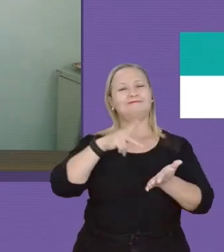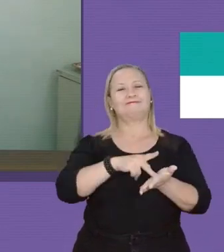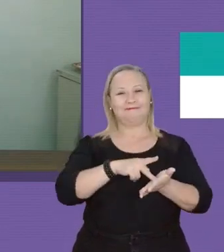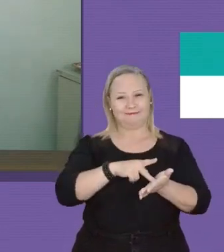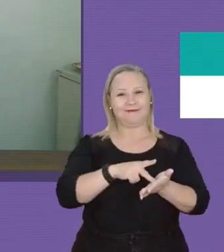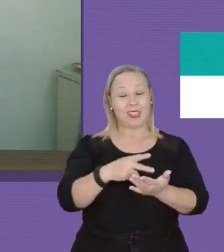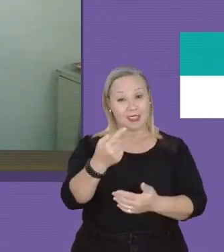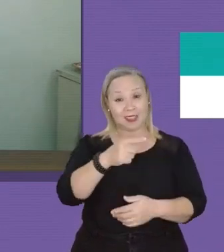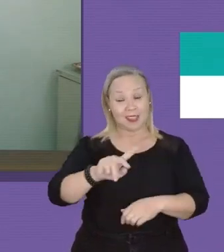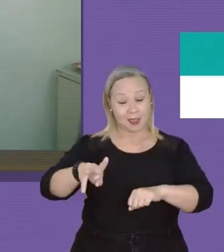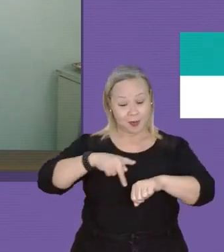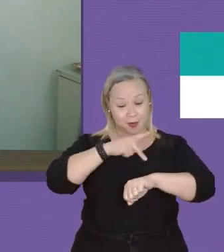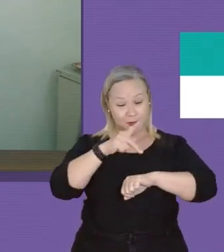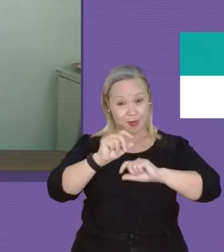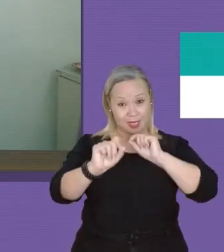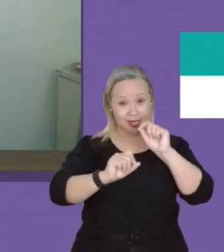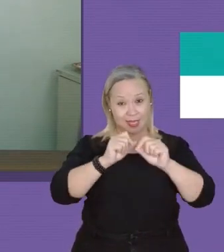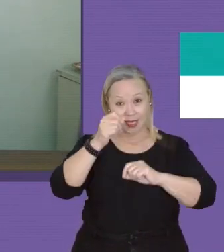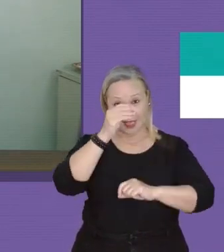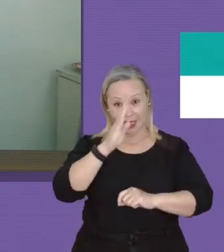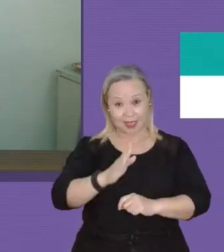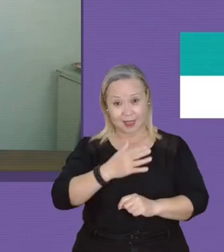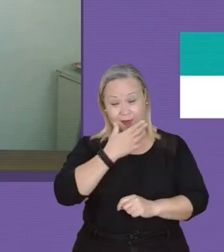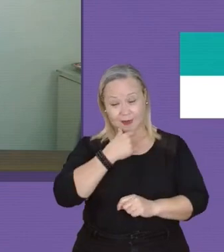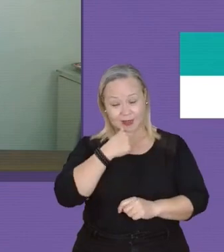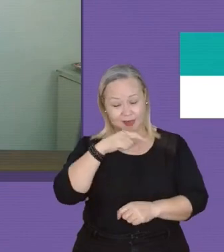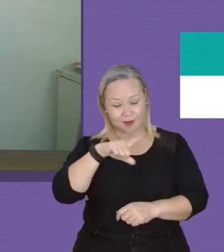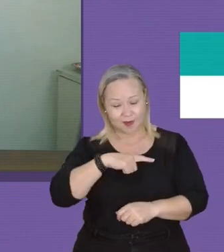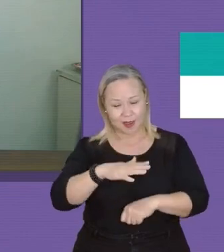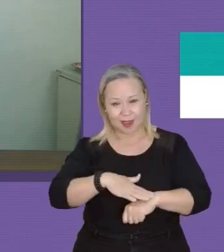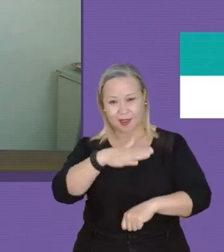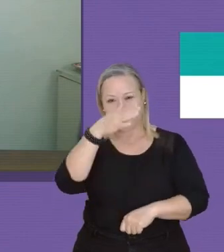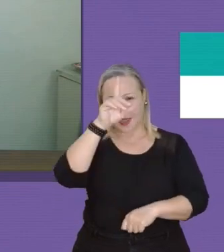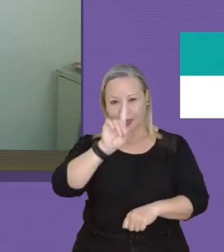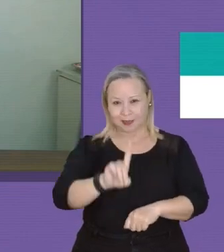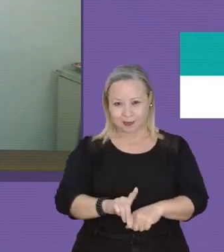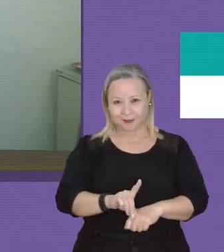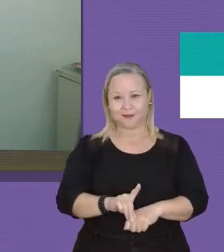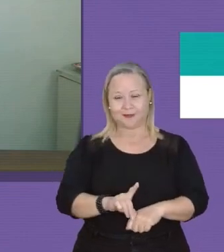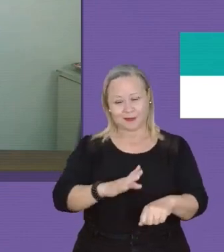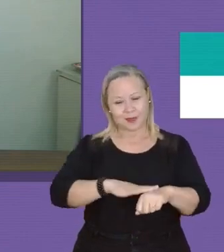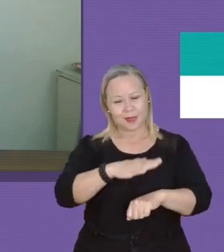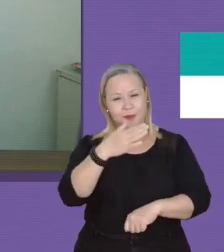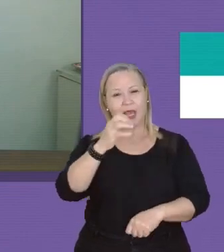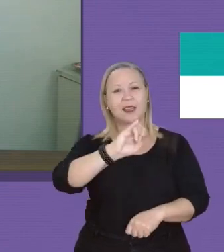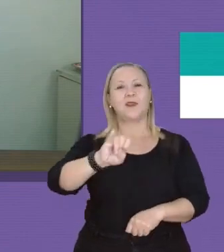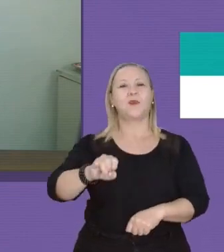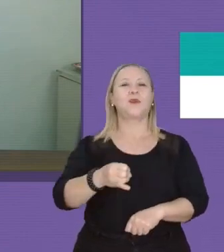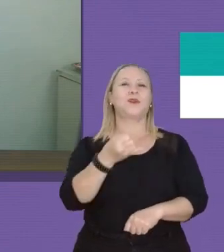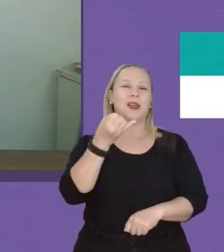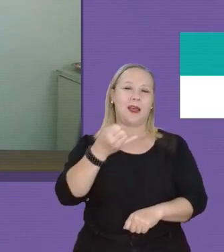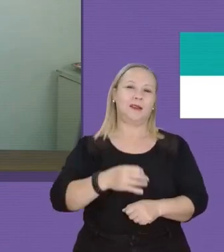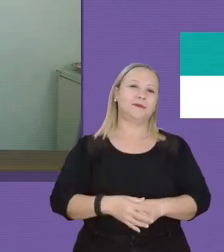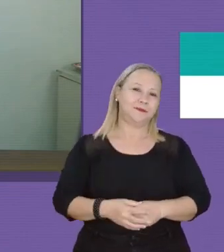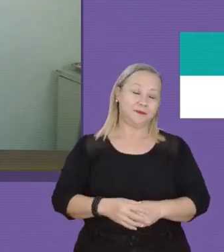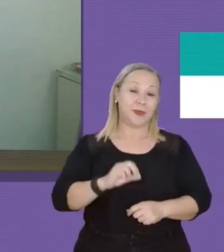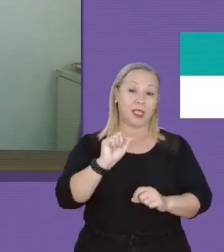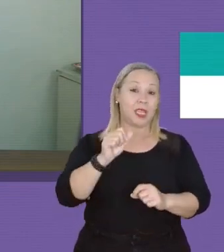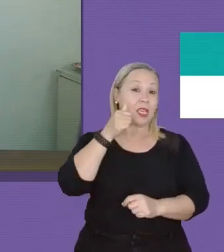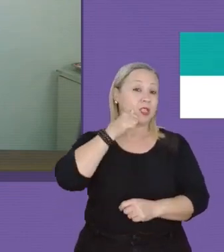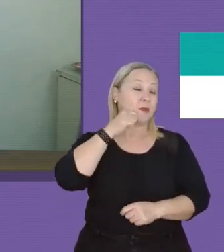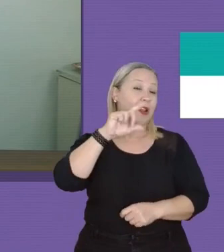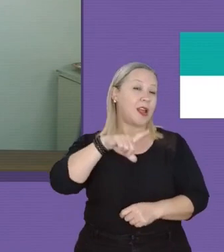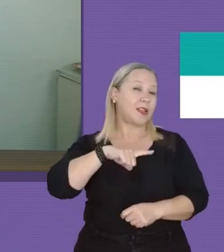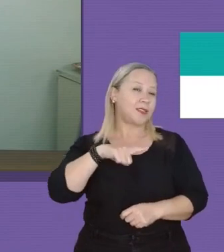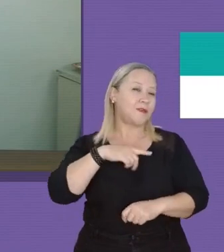fosse um país em que os brasileiros tivessem mais direitos, tivessem mais oportunidades e que as mulheres